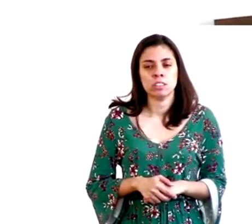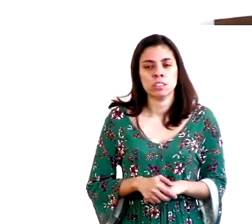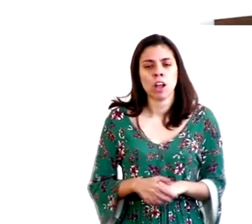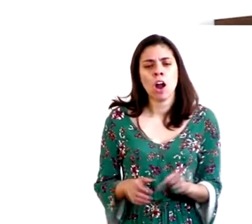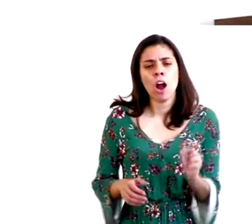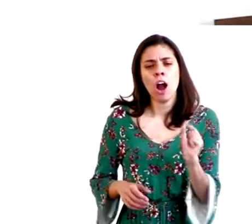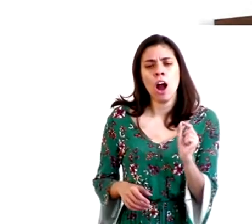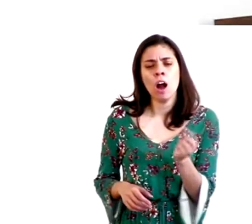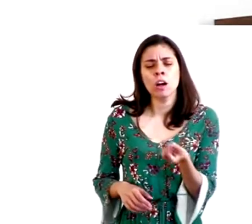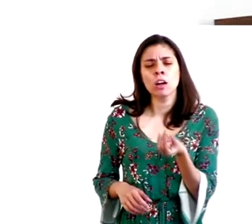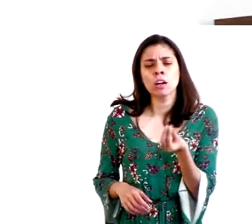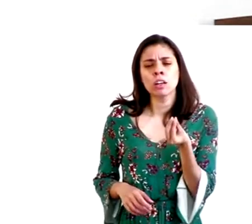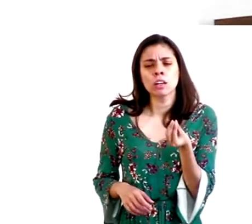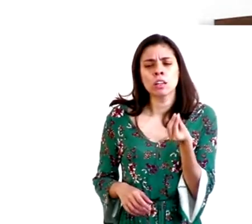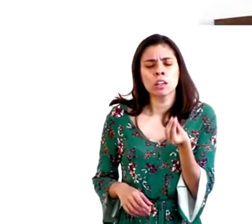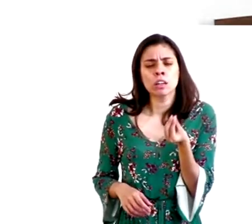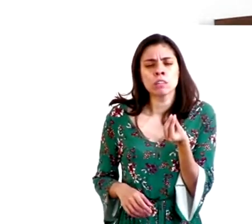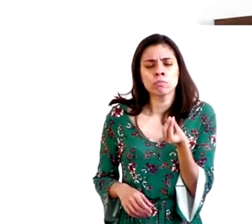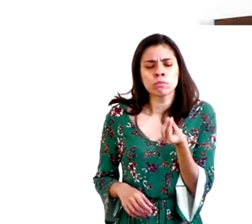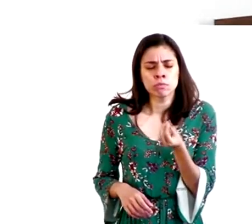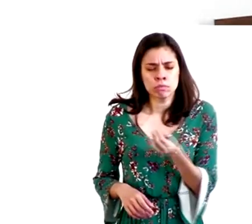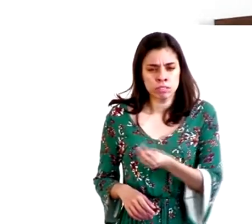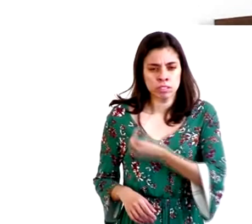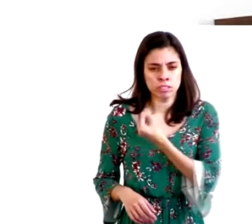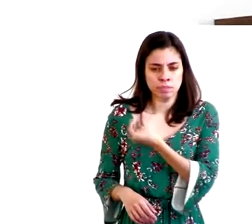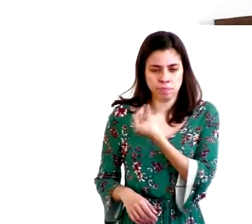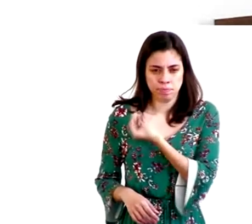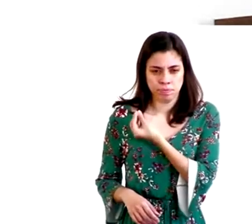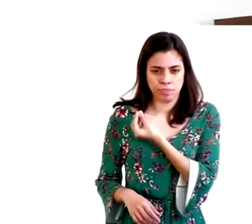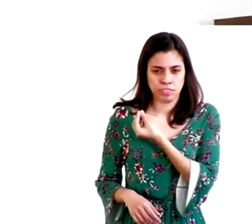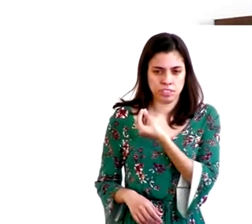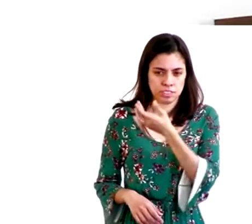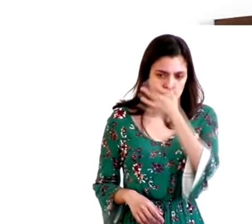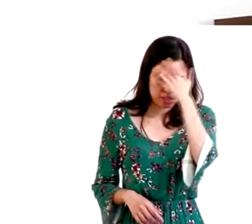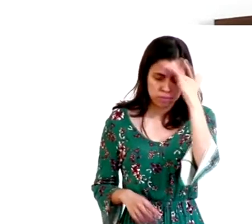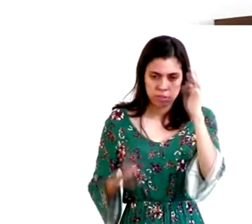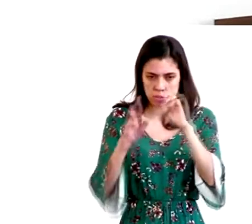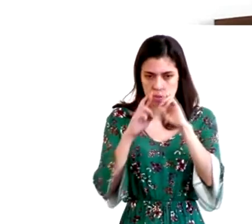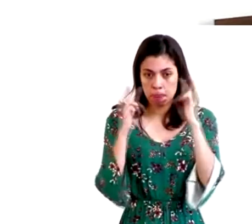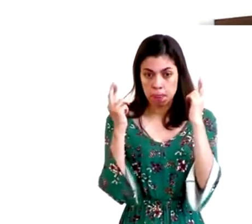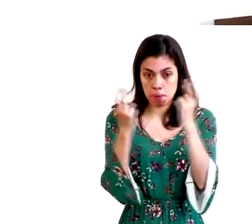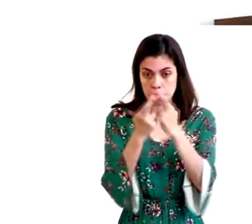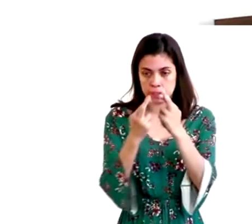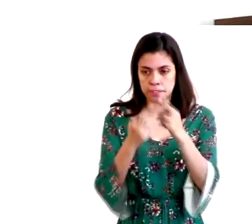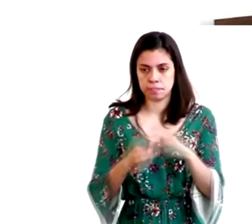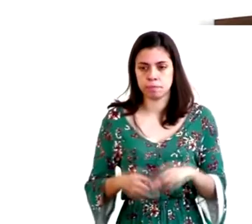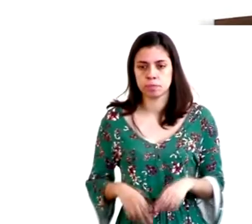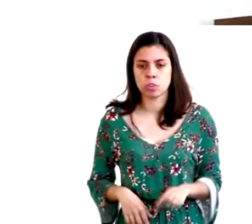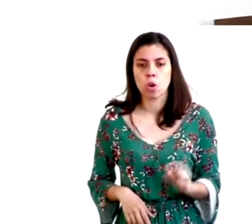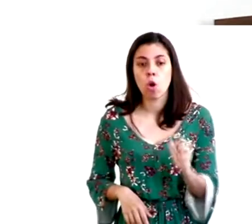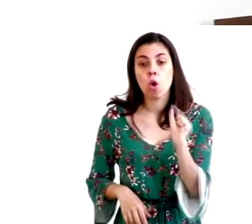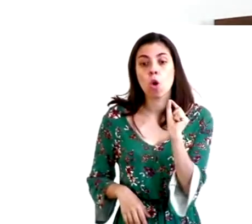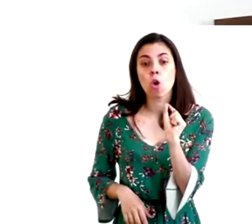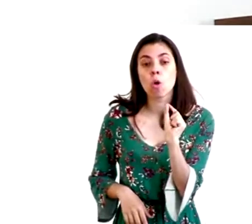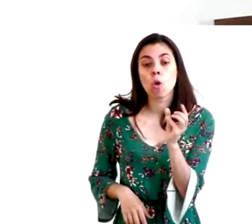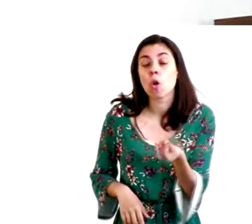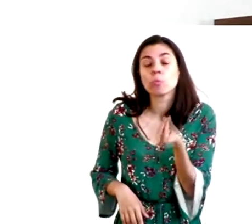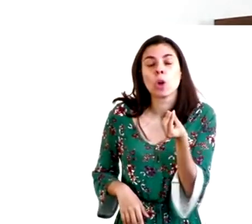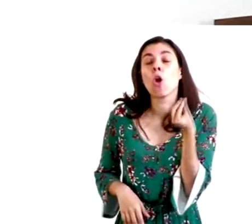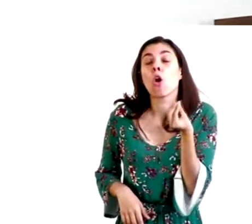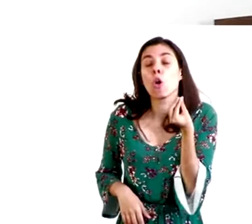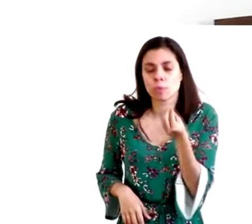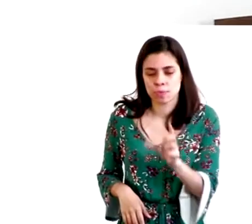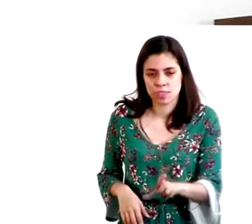agir, vão julgar, vão ensinar, vão tomar decisões em